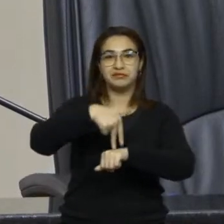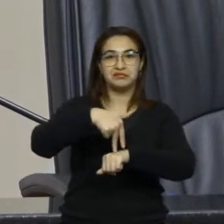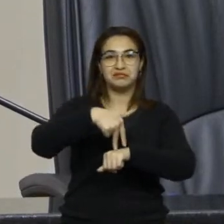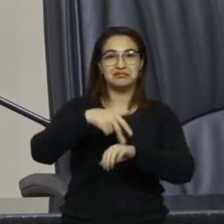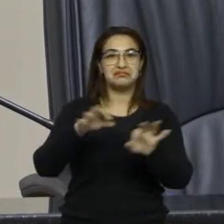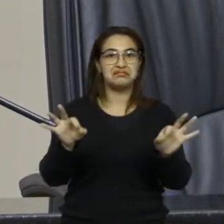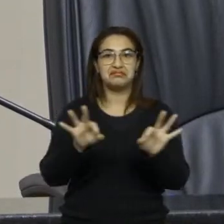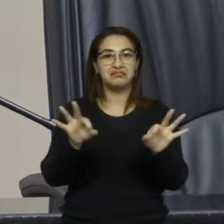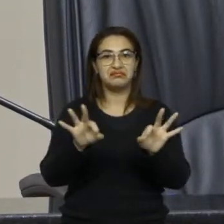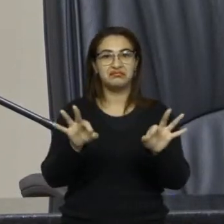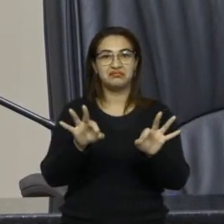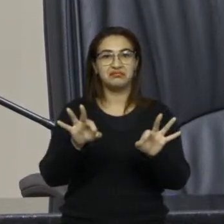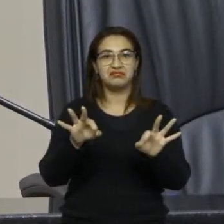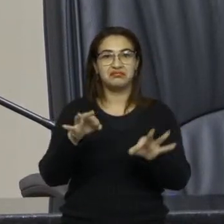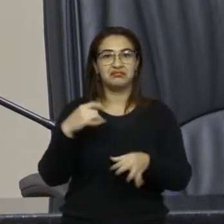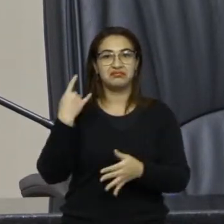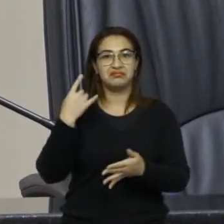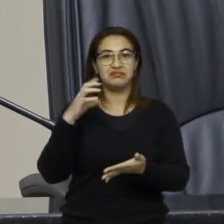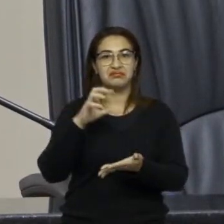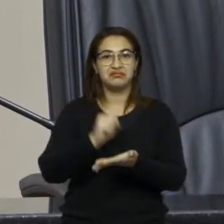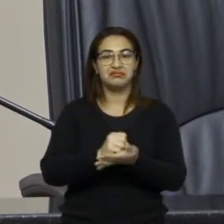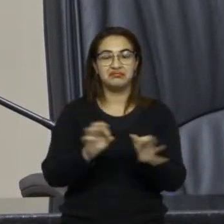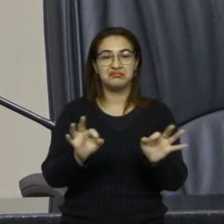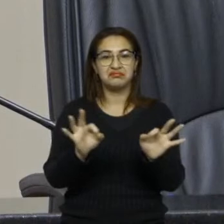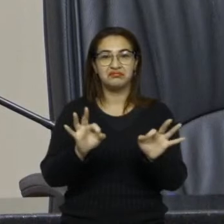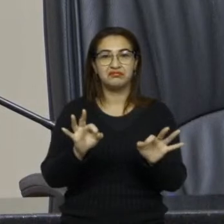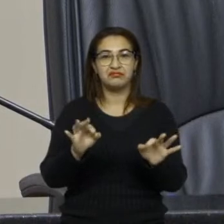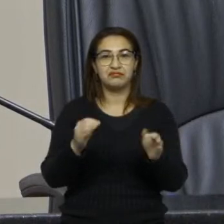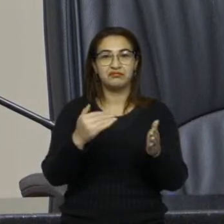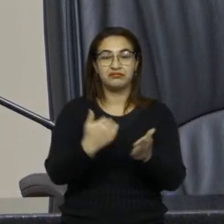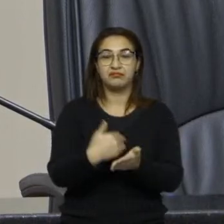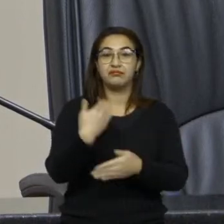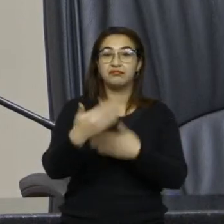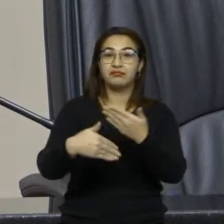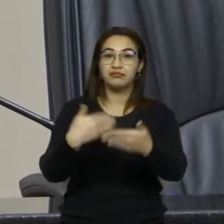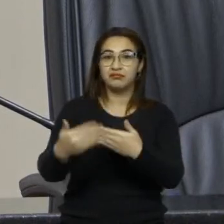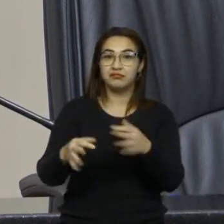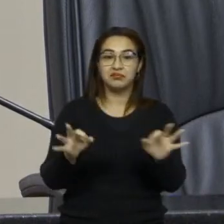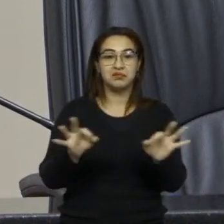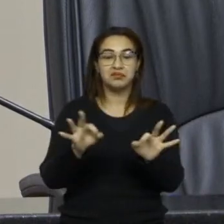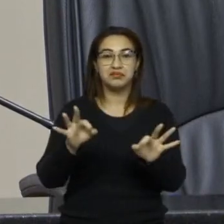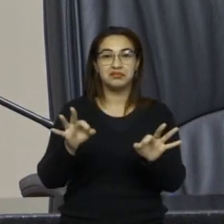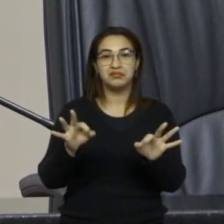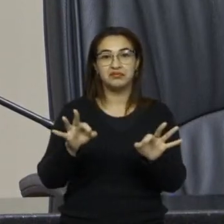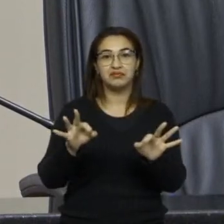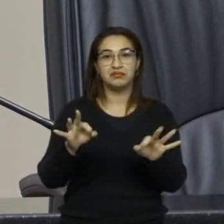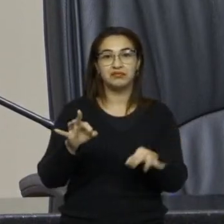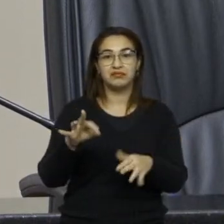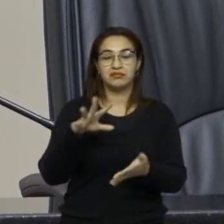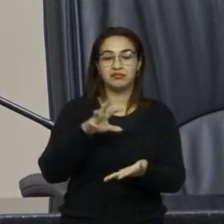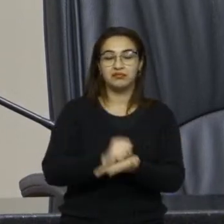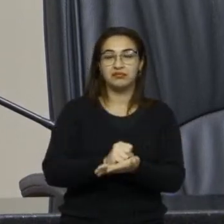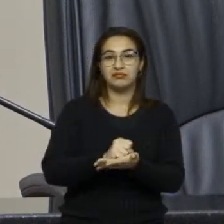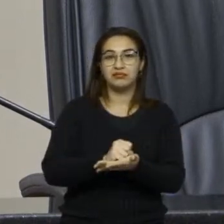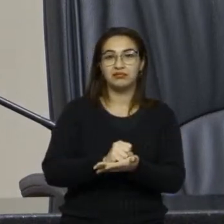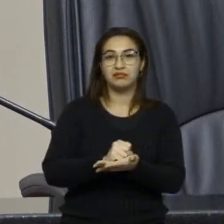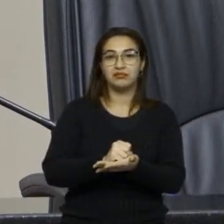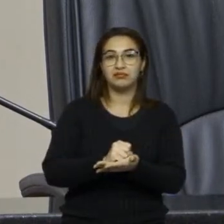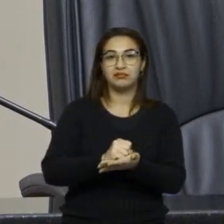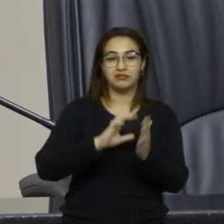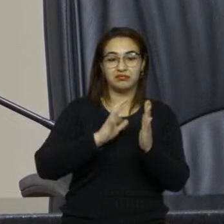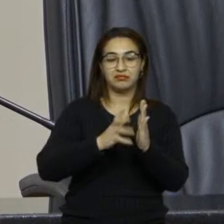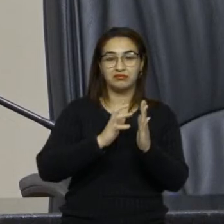de oradores. Grande expediente. Não houve inscritos para o horário destinado aos